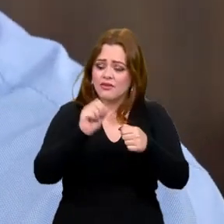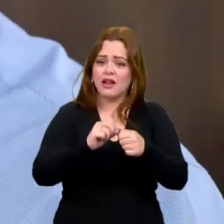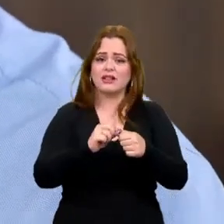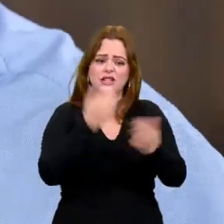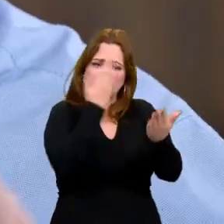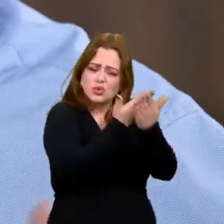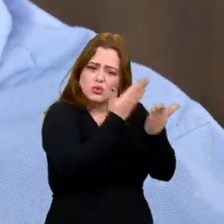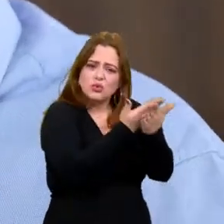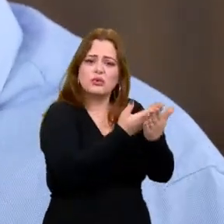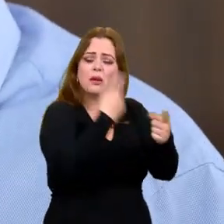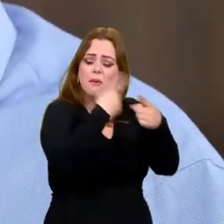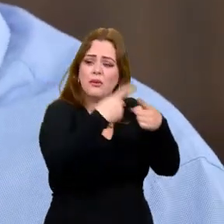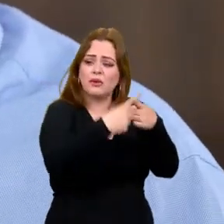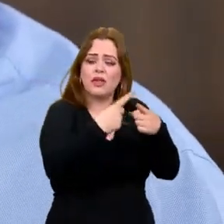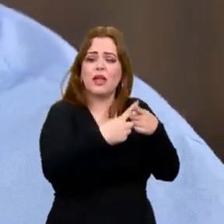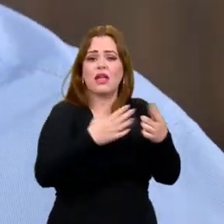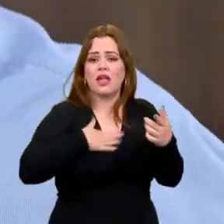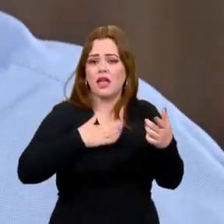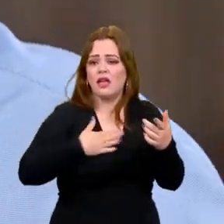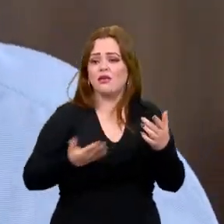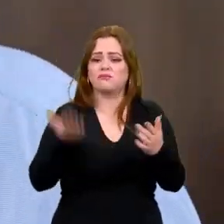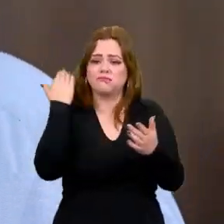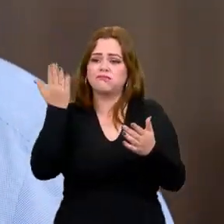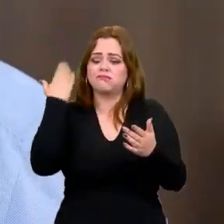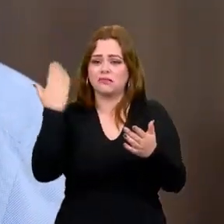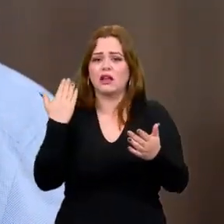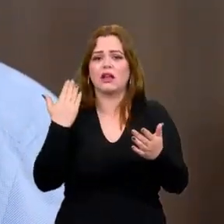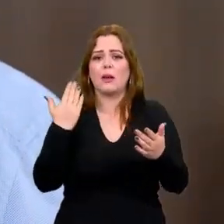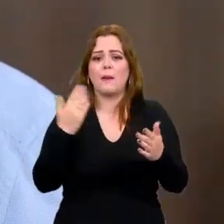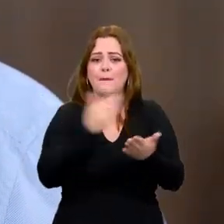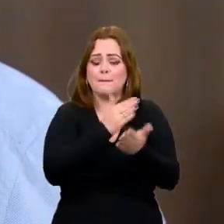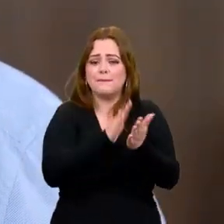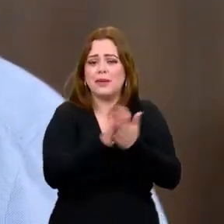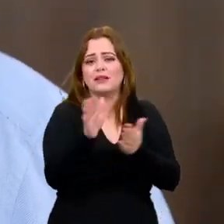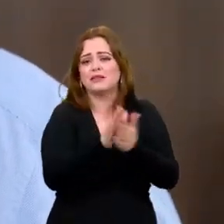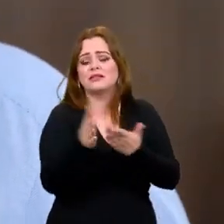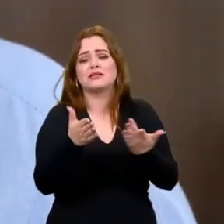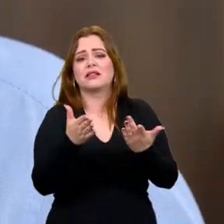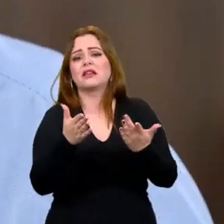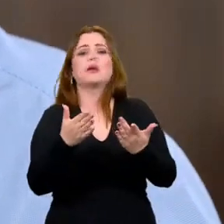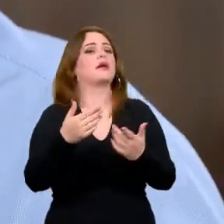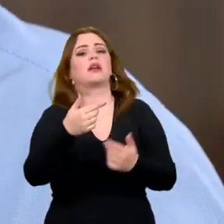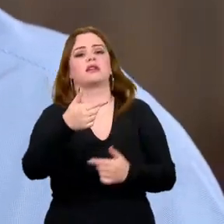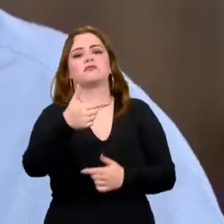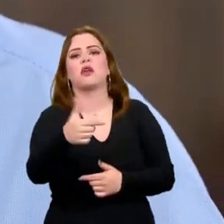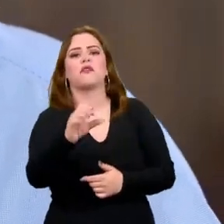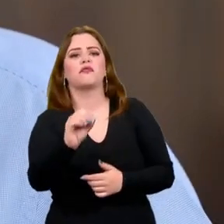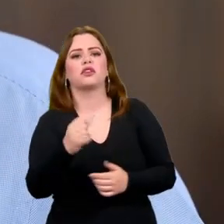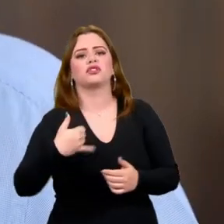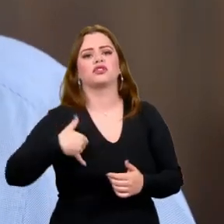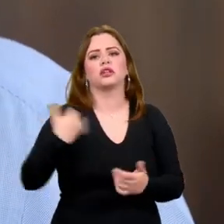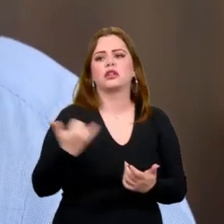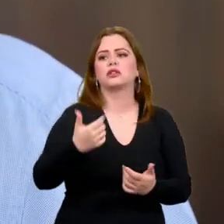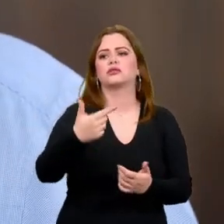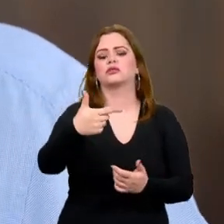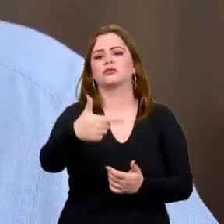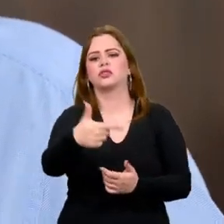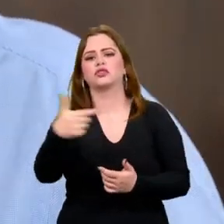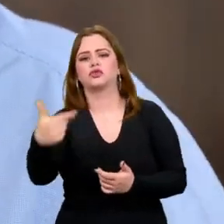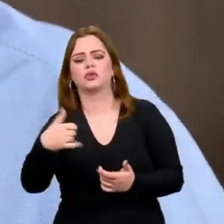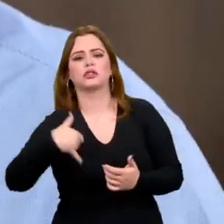já teve 25 anos que já gostou de balada que isso aí é quinta-feira de tarde e voltava só no domingo à noite e minha mãe me esperando